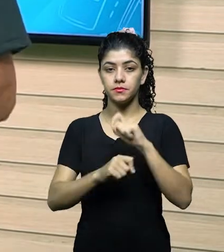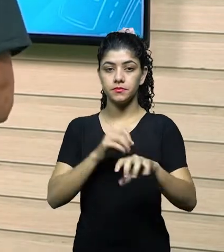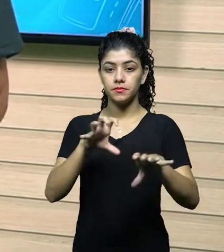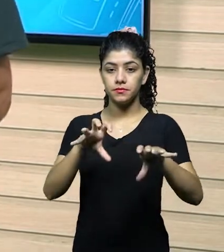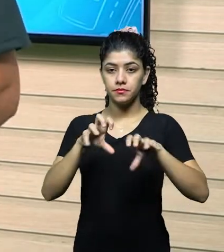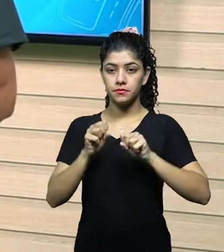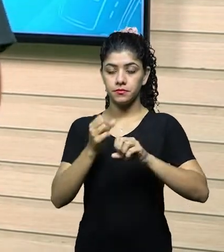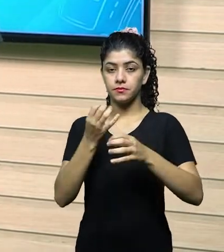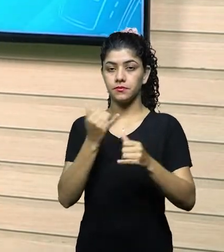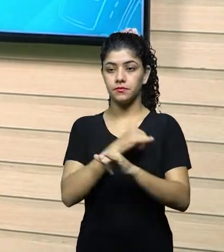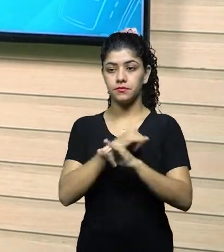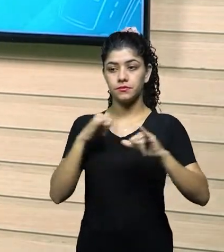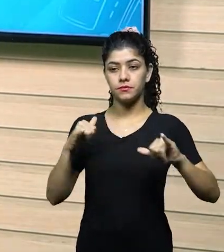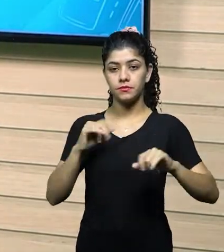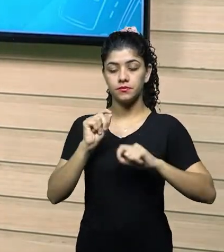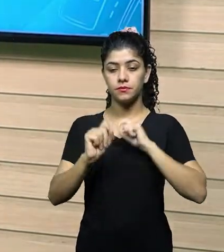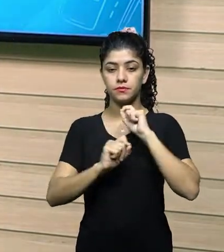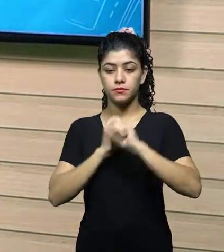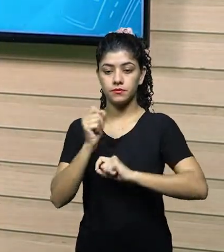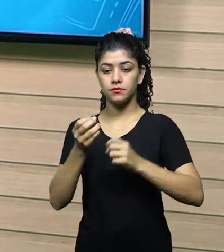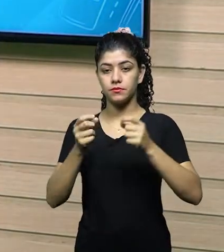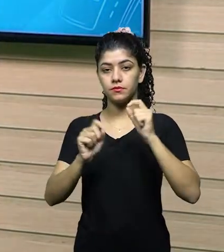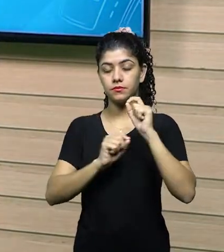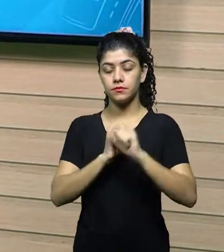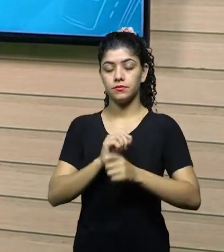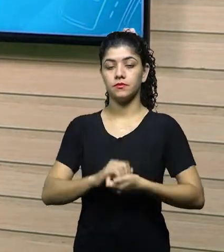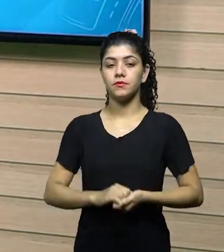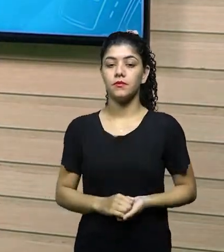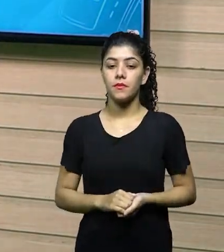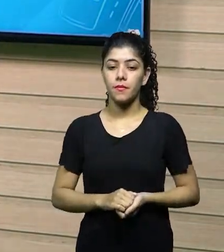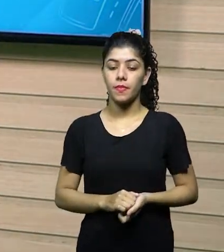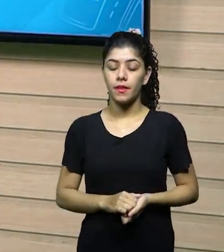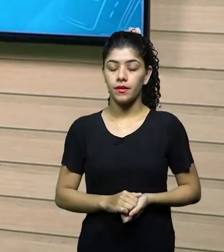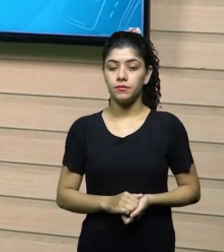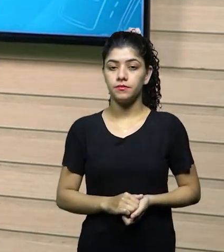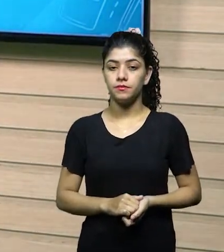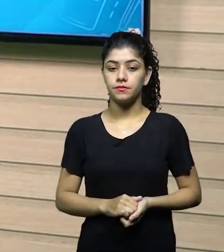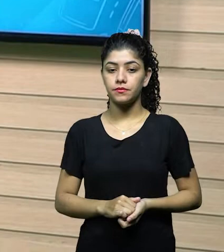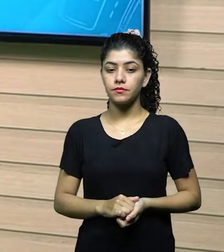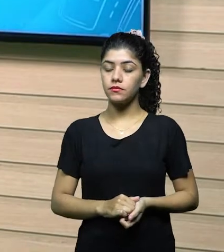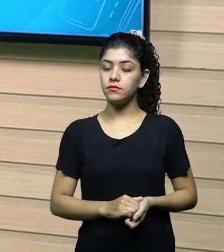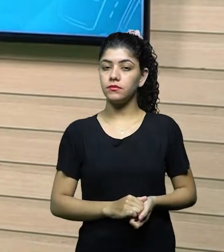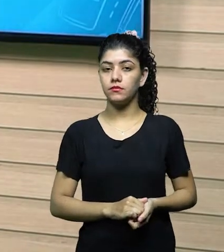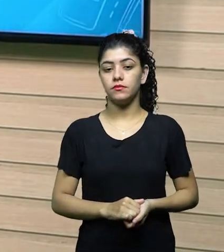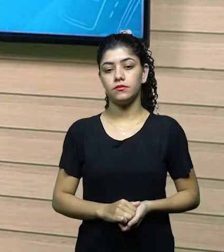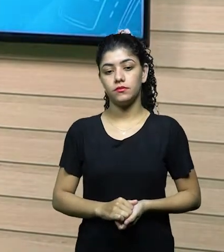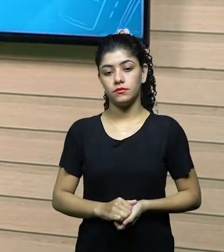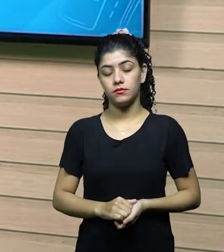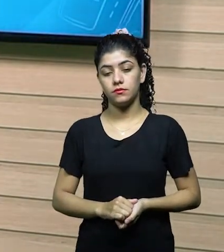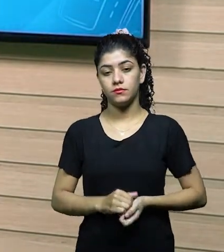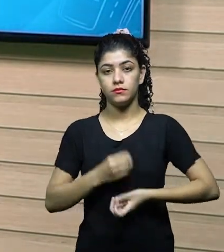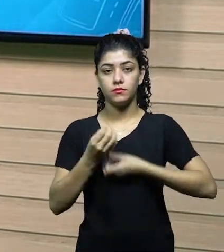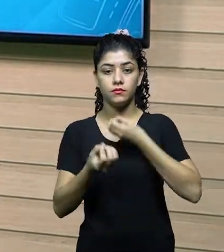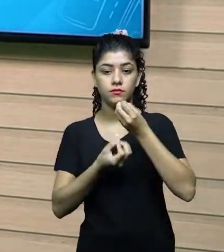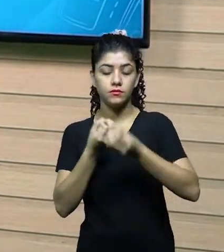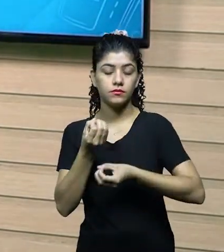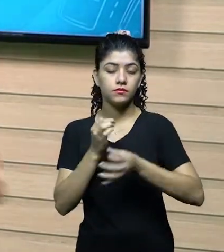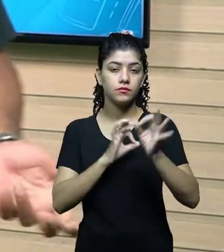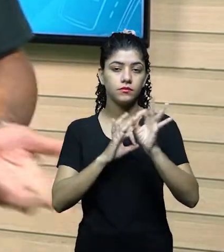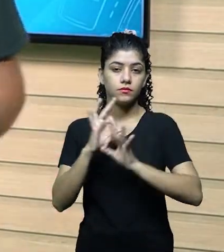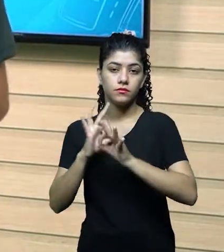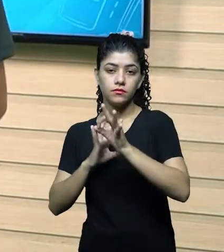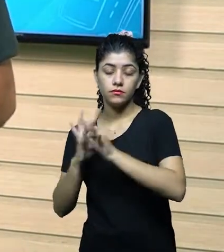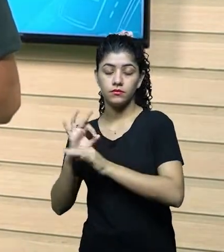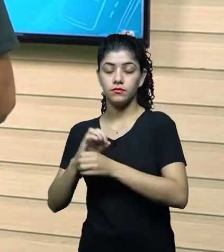essa informação. Como confrontar os relatórios bancários com os relatórios contábeis. Como contabilizar